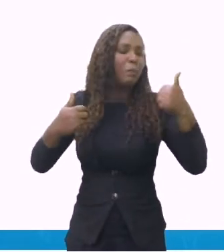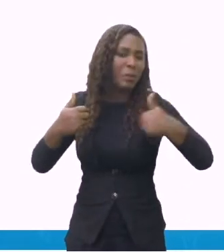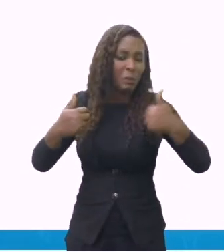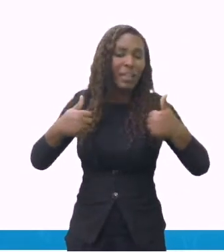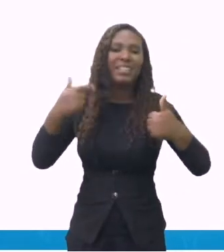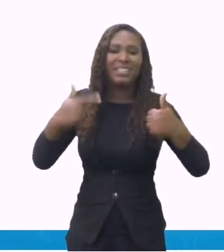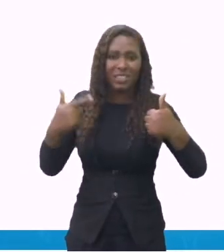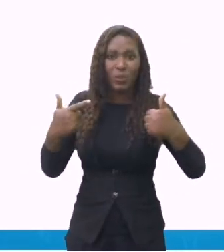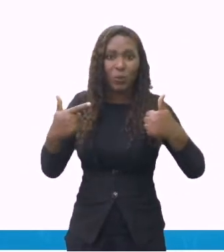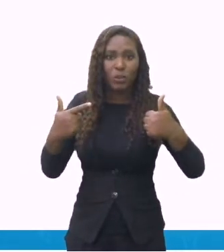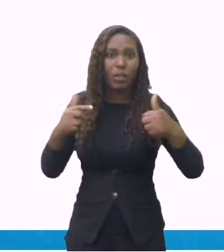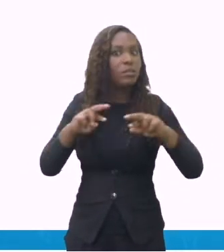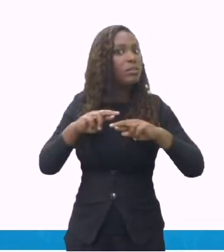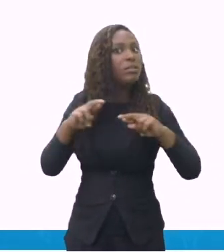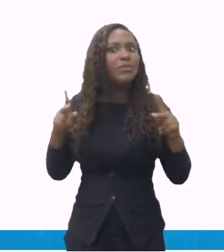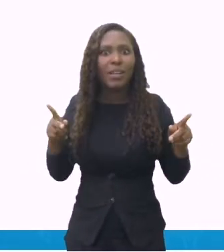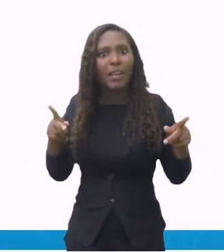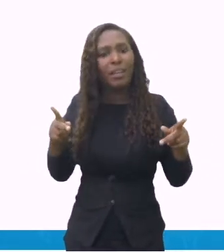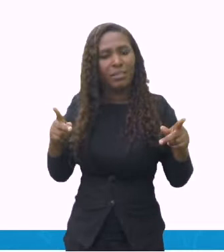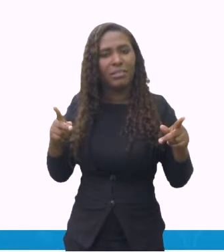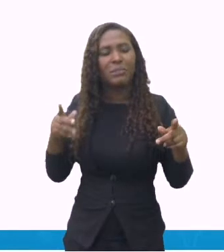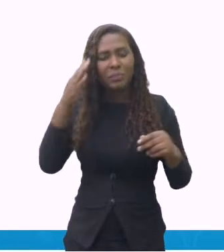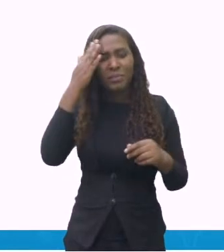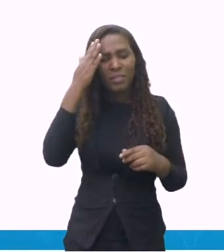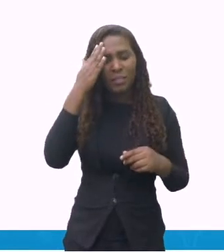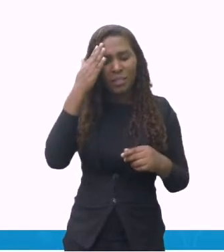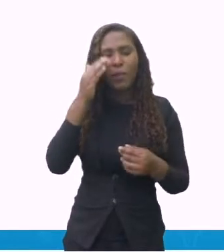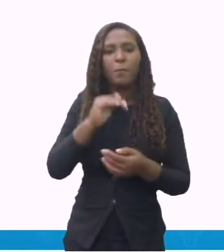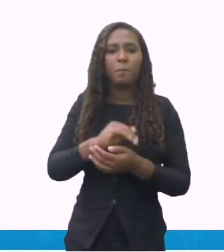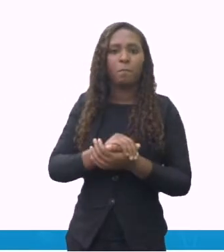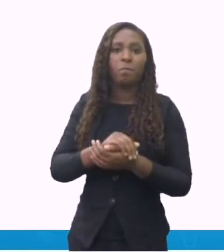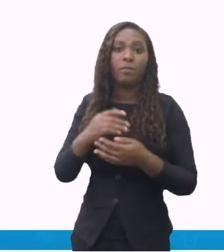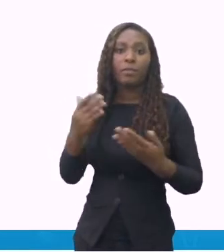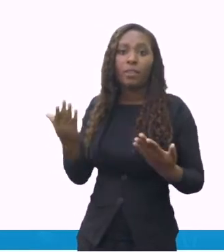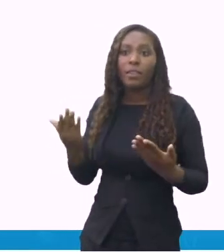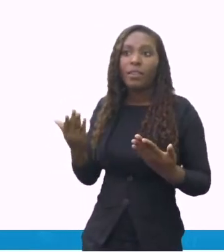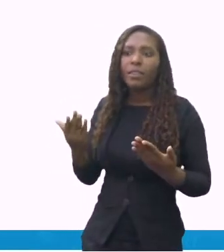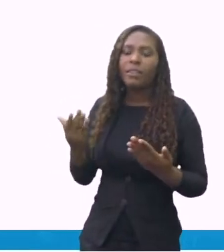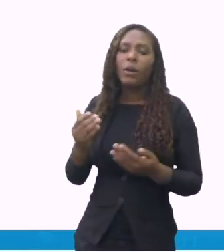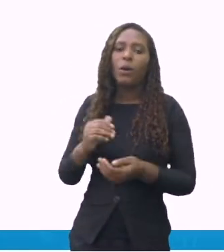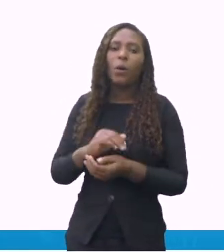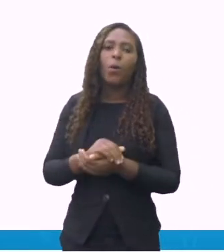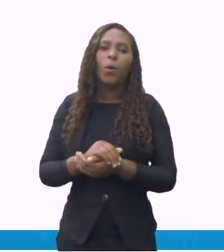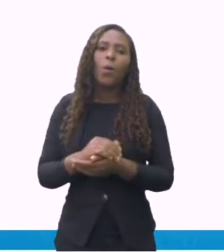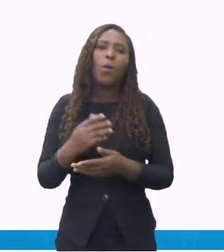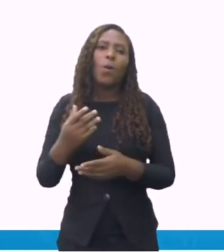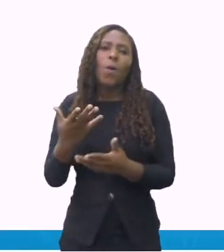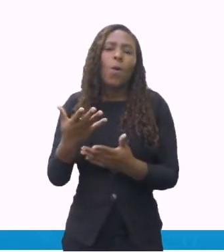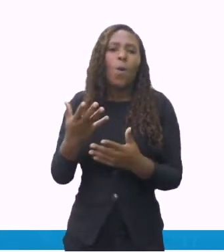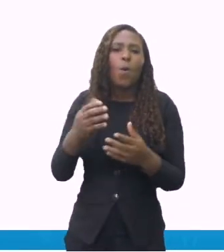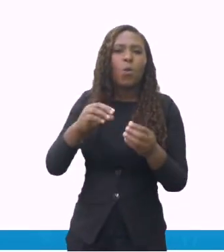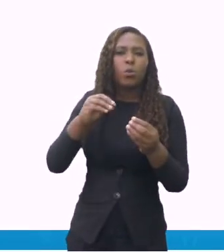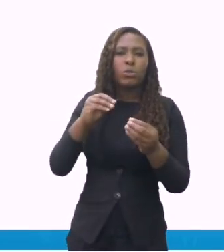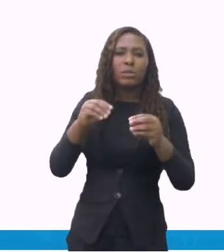lento, então dá mais tempo para os minerais se